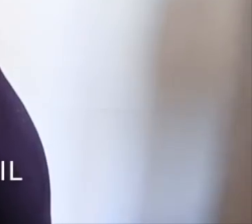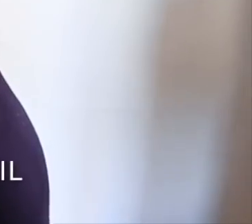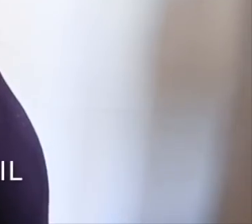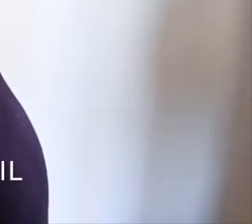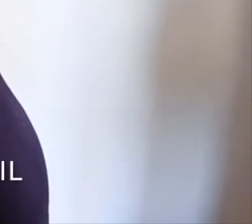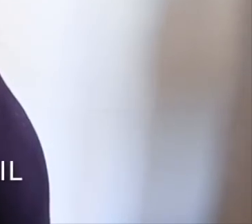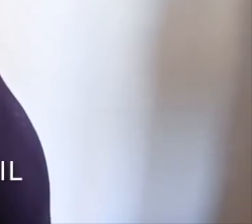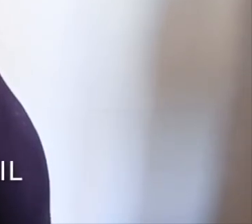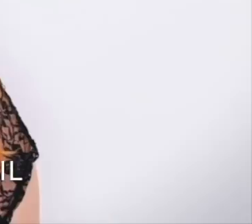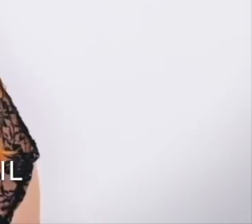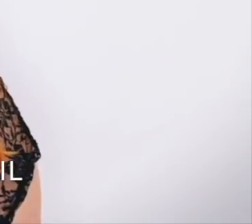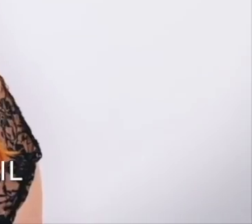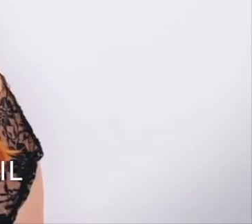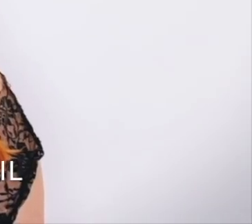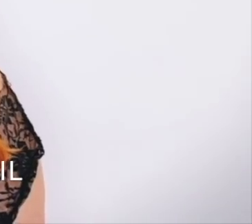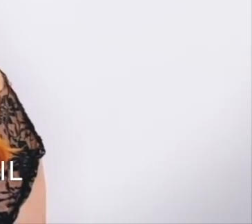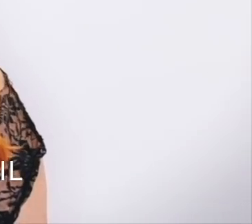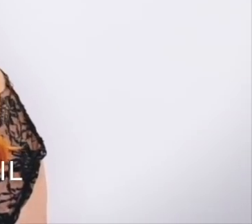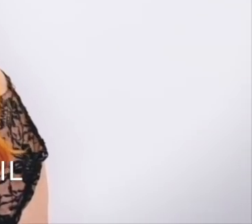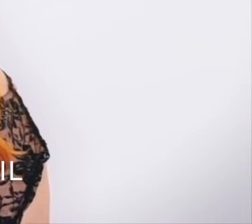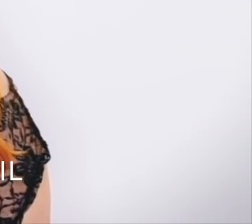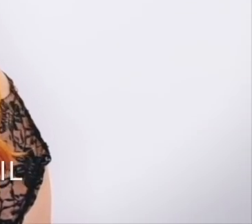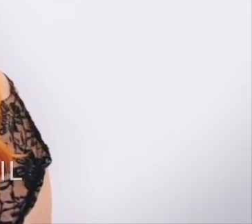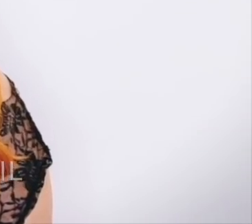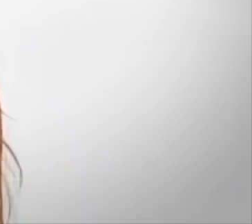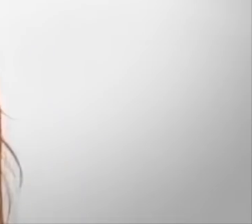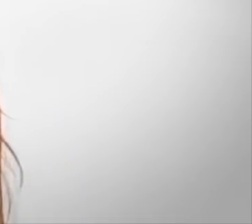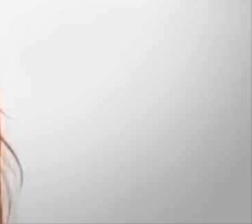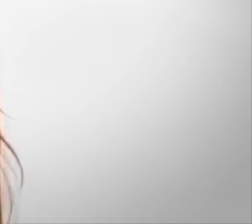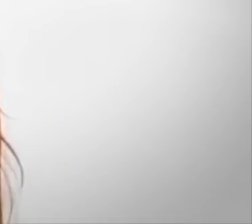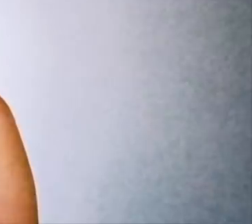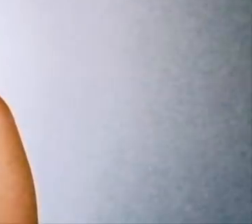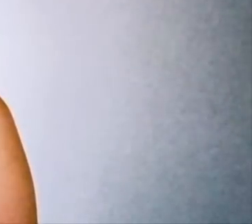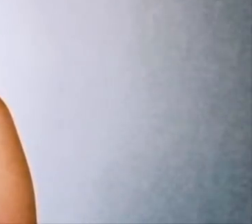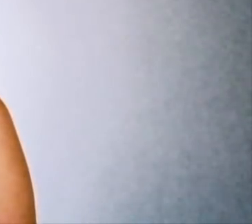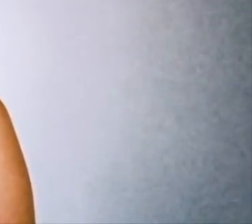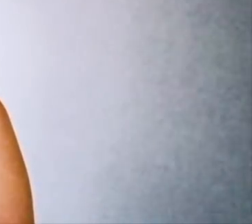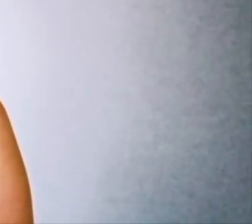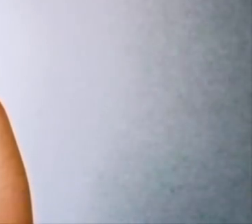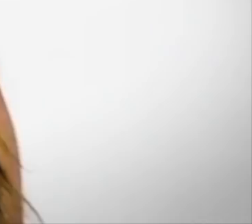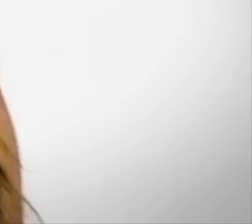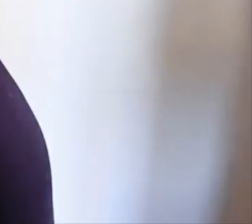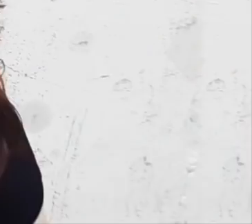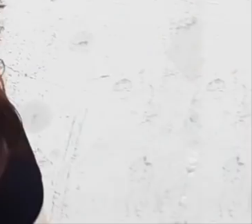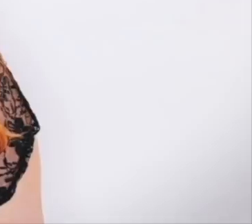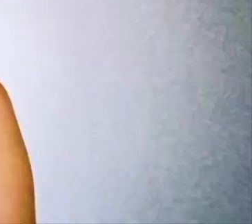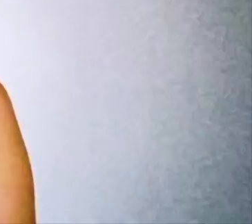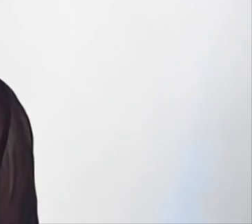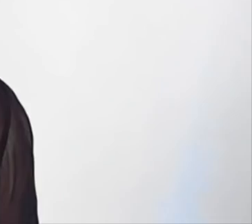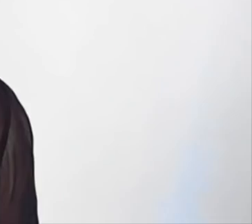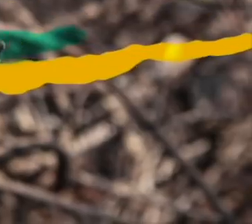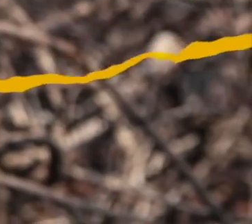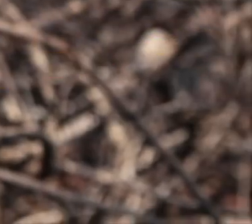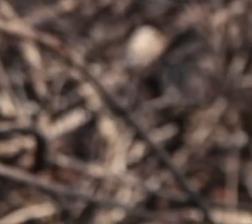deste solo és mãe gentil, pátria amada.